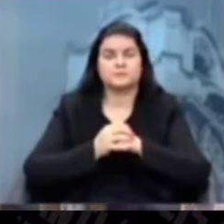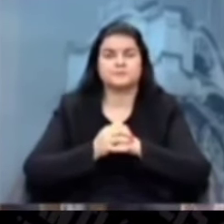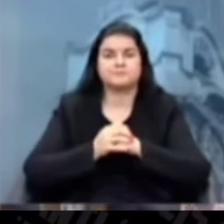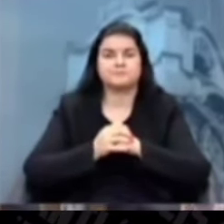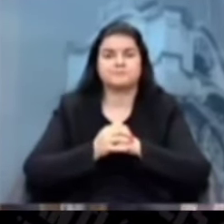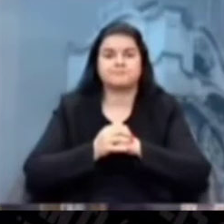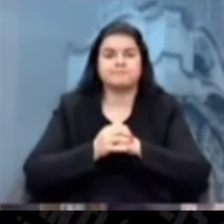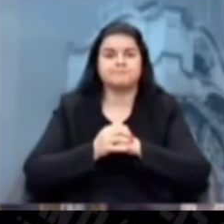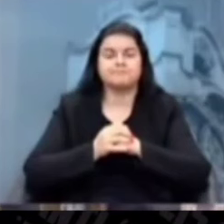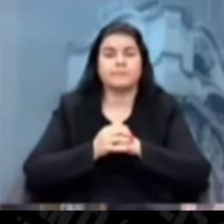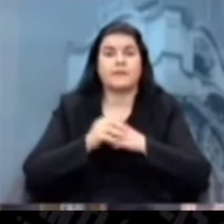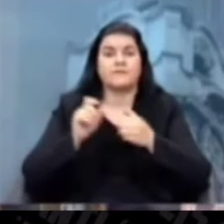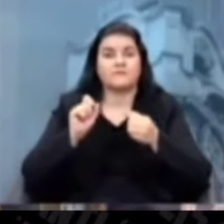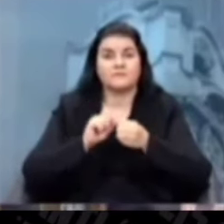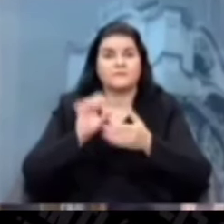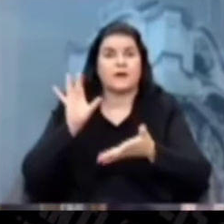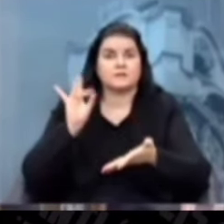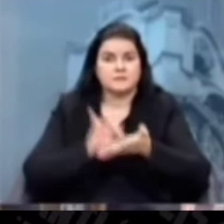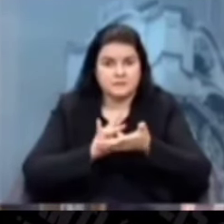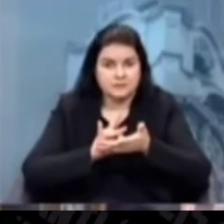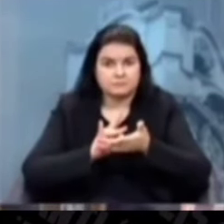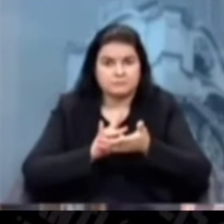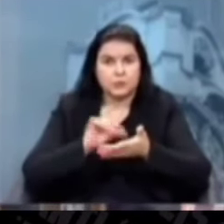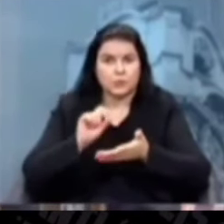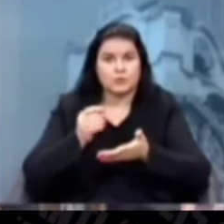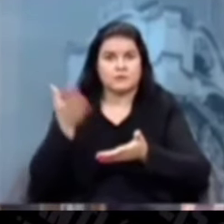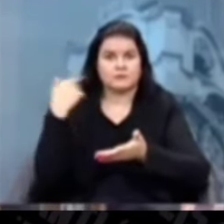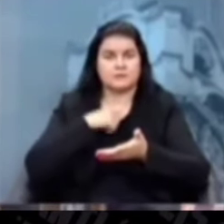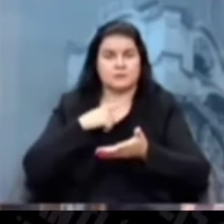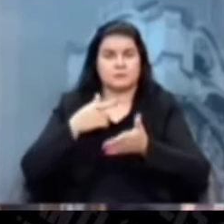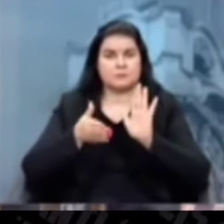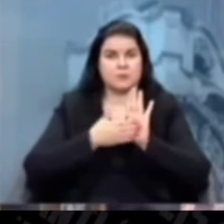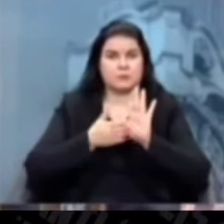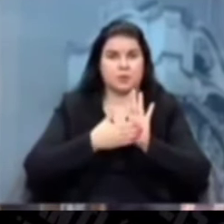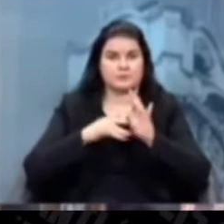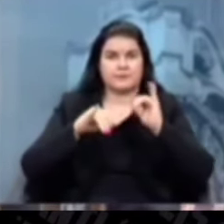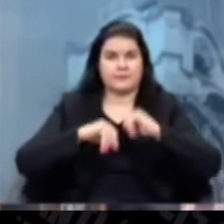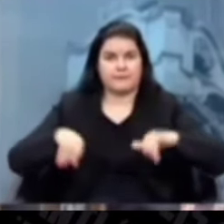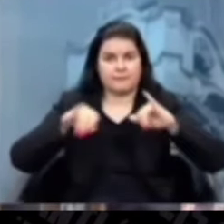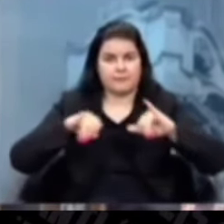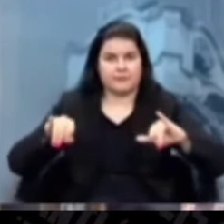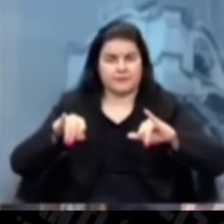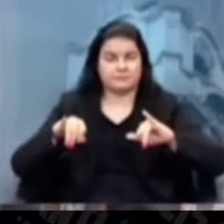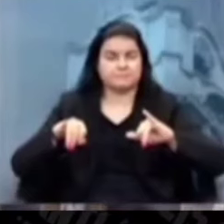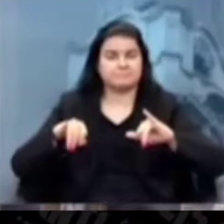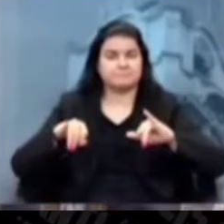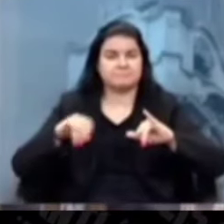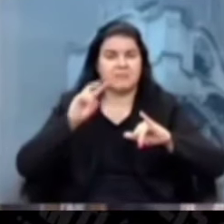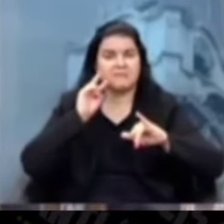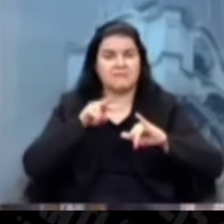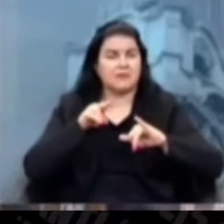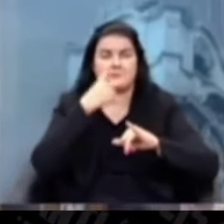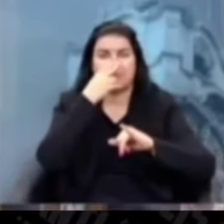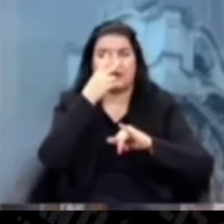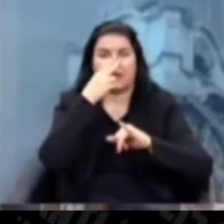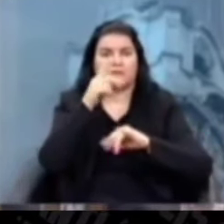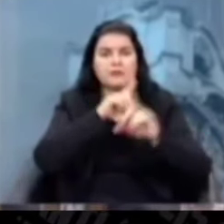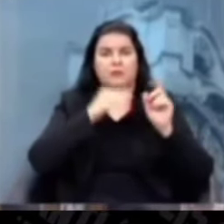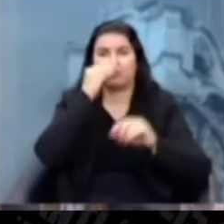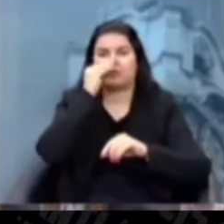colocar em prática aquilo que é proposto numa campanha eleitoral, nós vemos o desdém, a